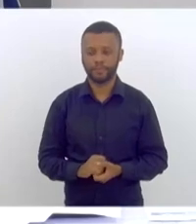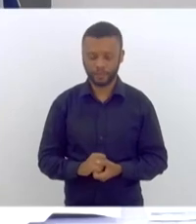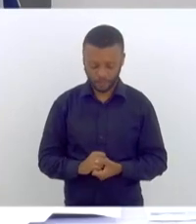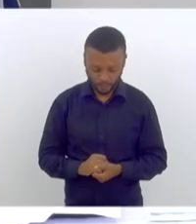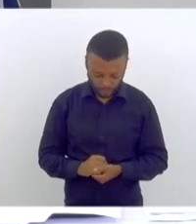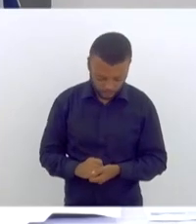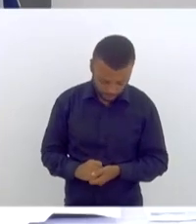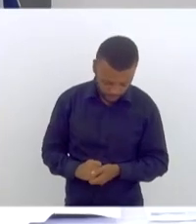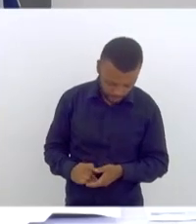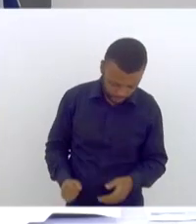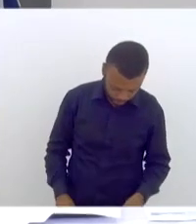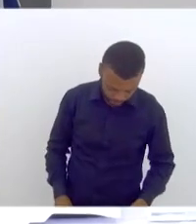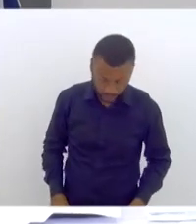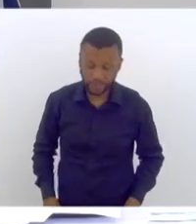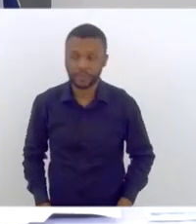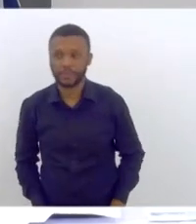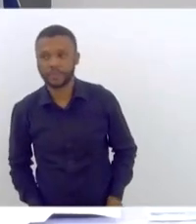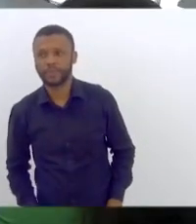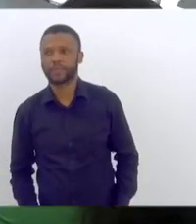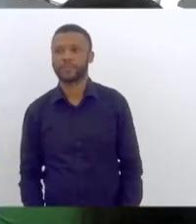eu acho que